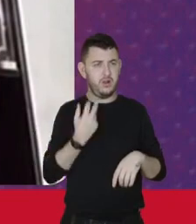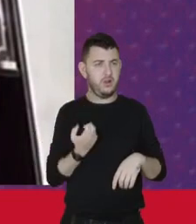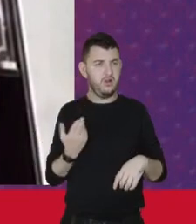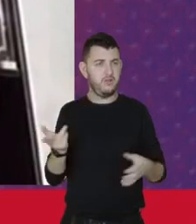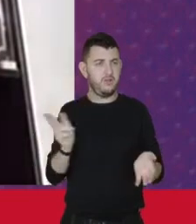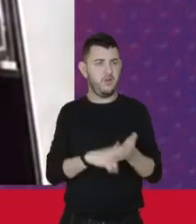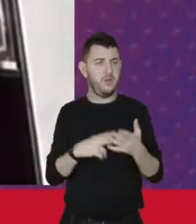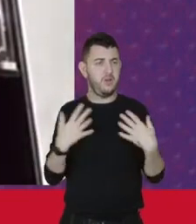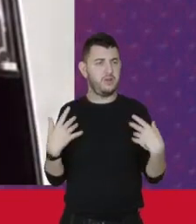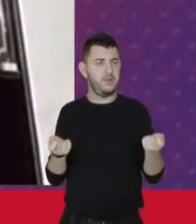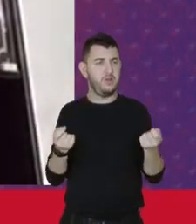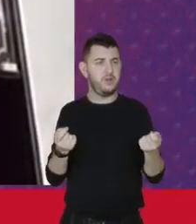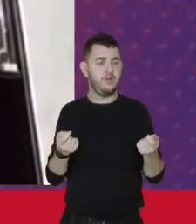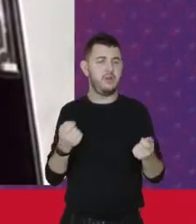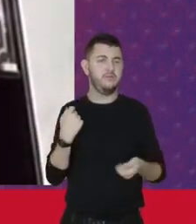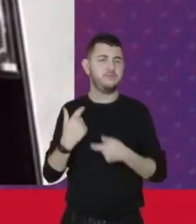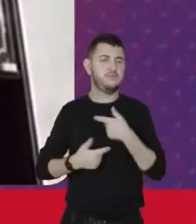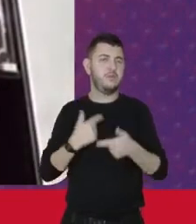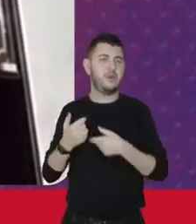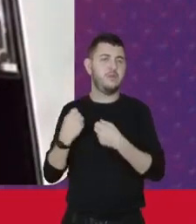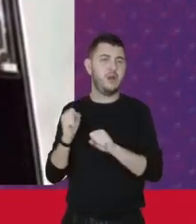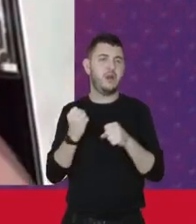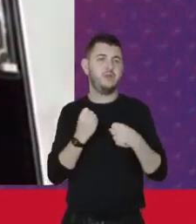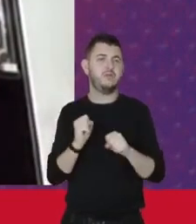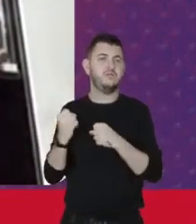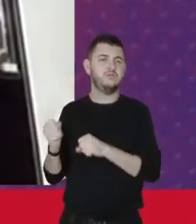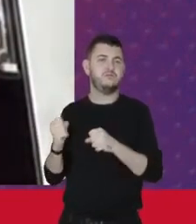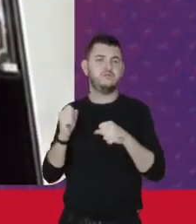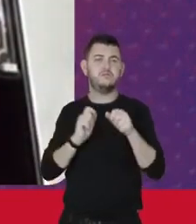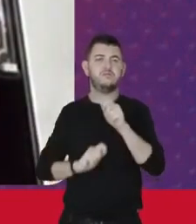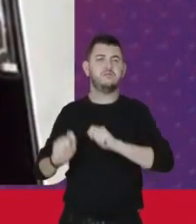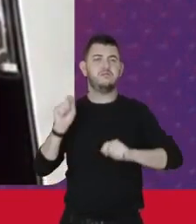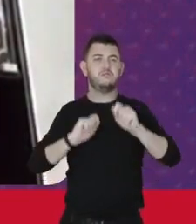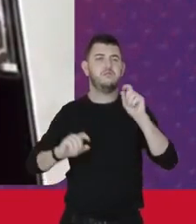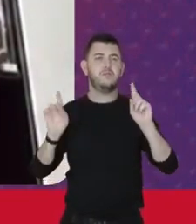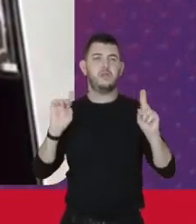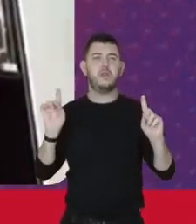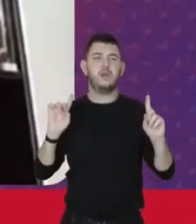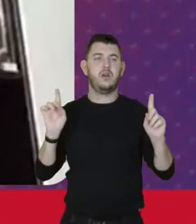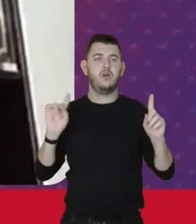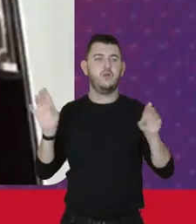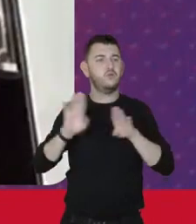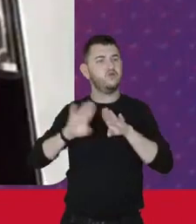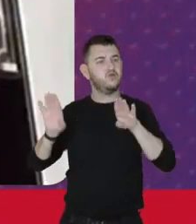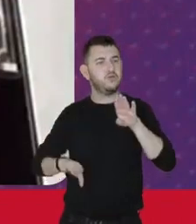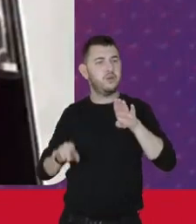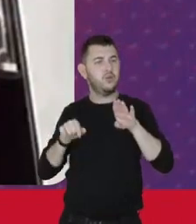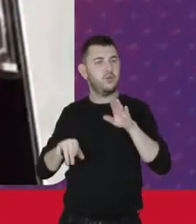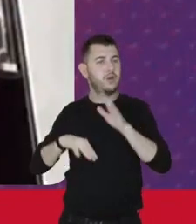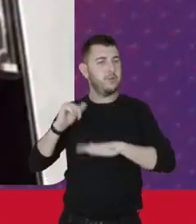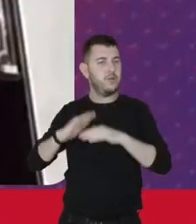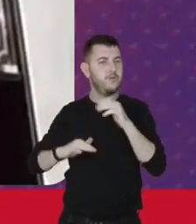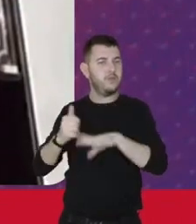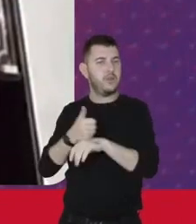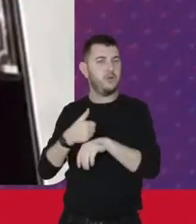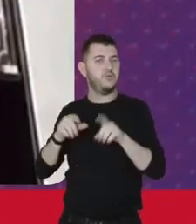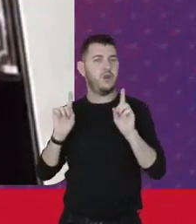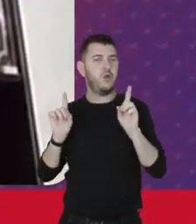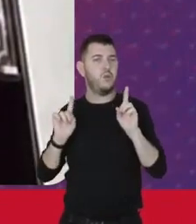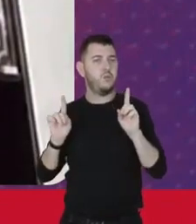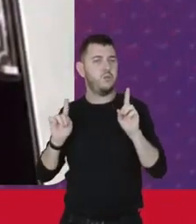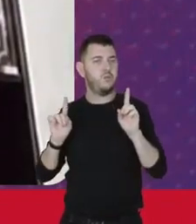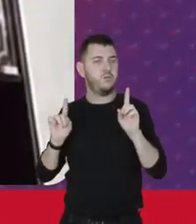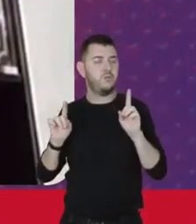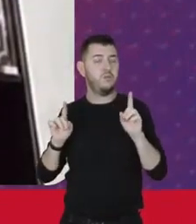que aceitar um serviço de doméstica, não diminuindo a profissão, mas só que se